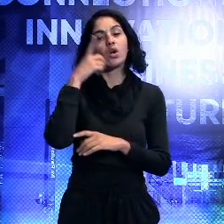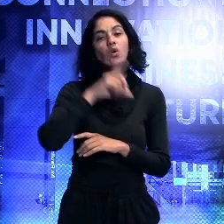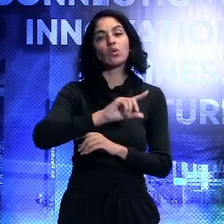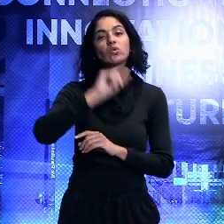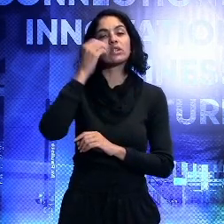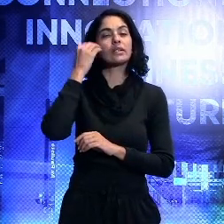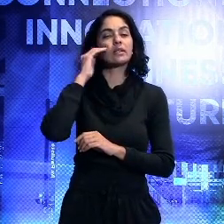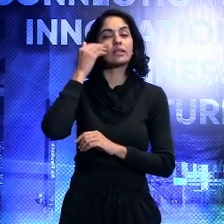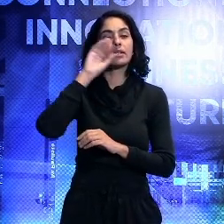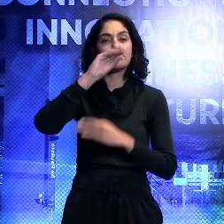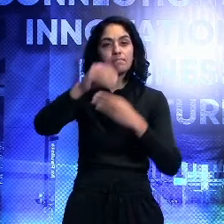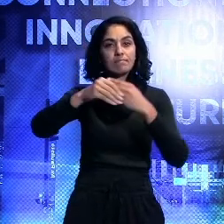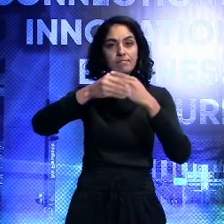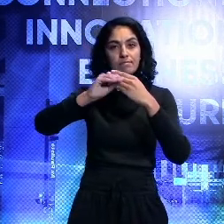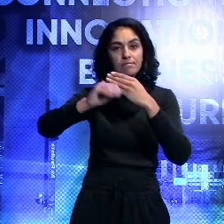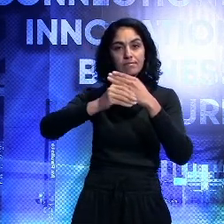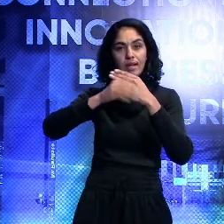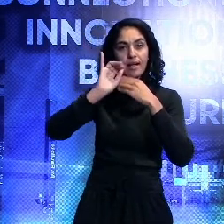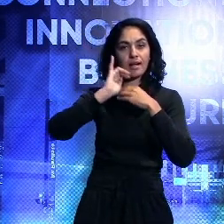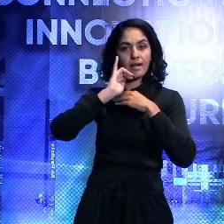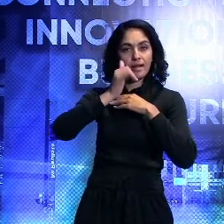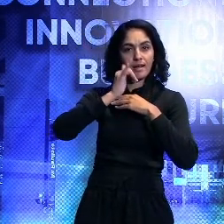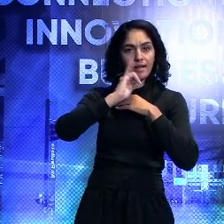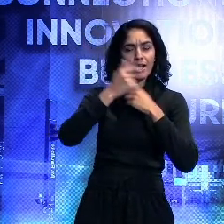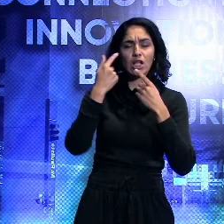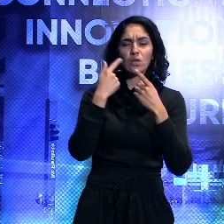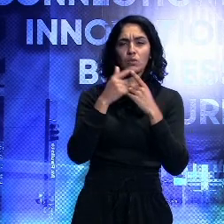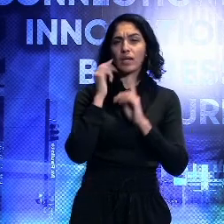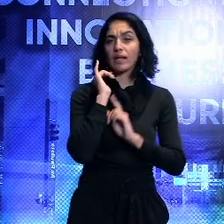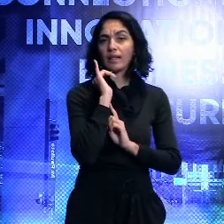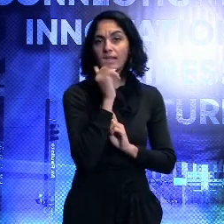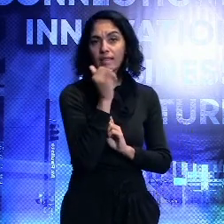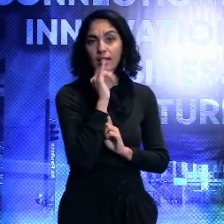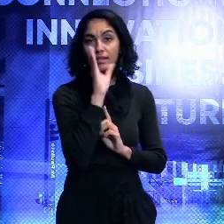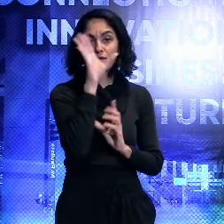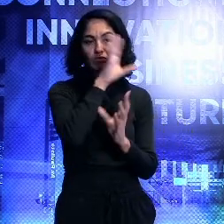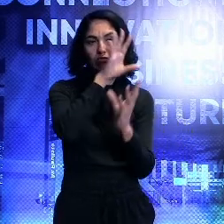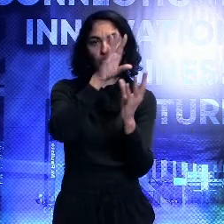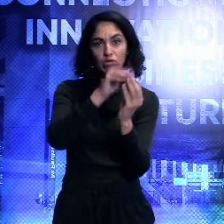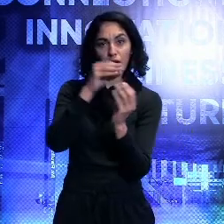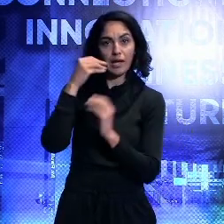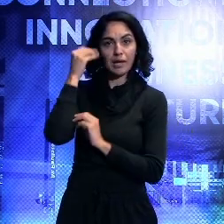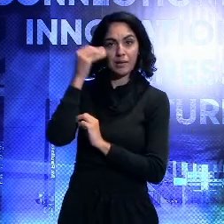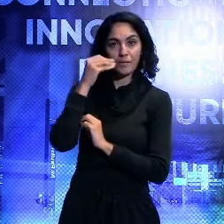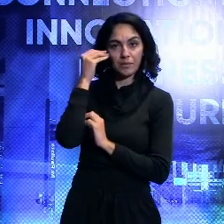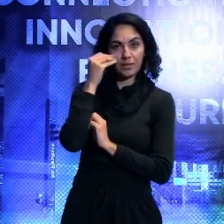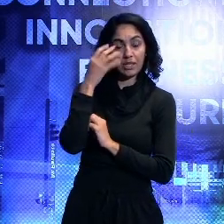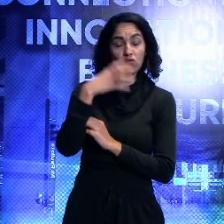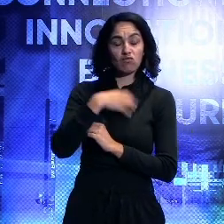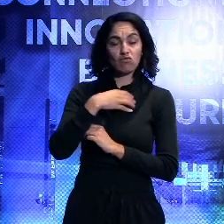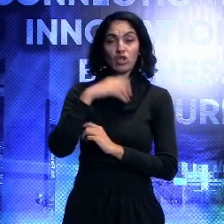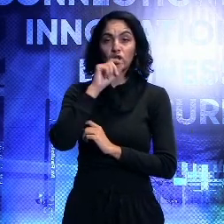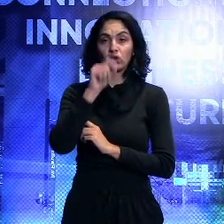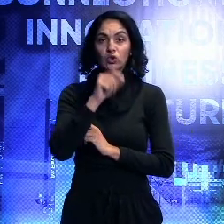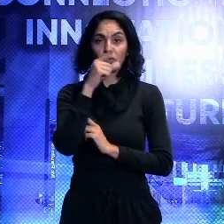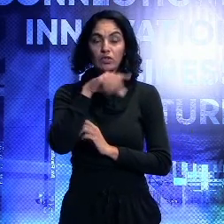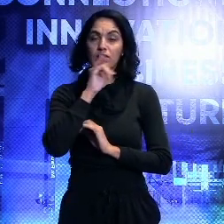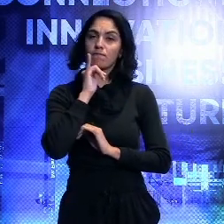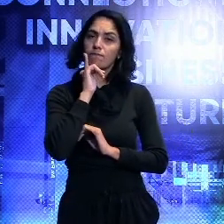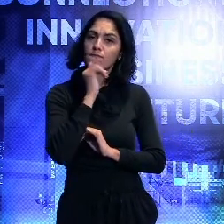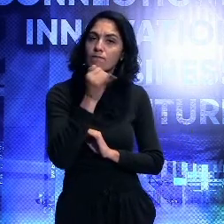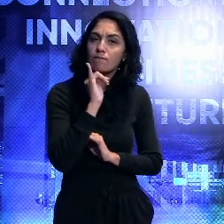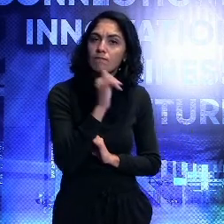conseguir agregar narrativas. Porque a narrativa ela é a sistematização de uma experiência. É uma forma de você contar